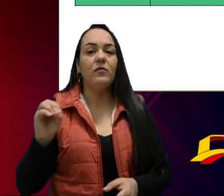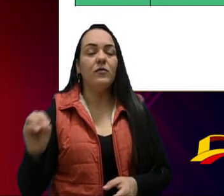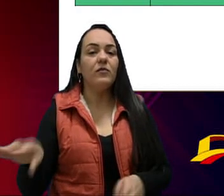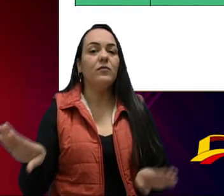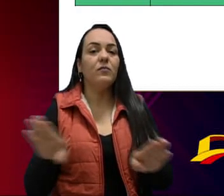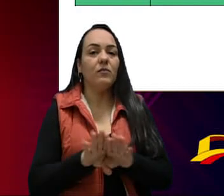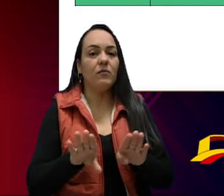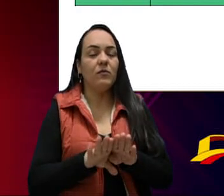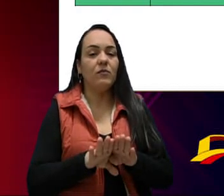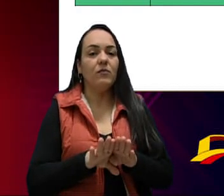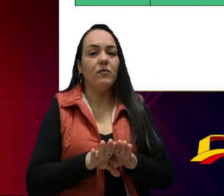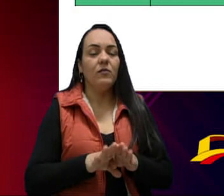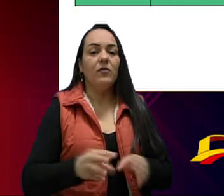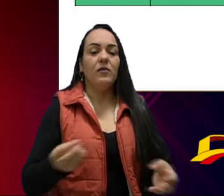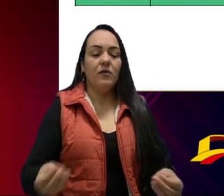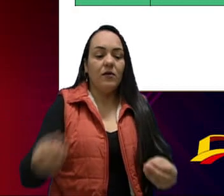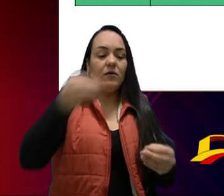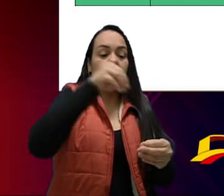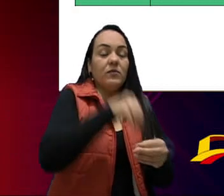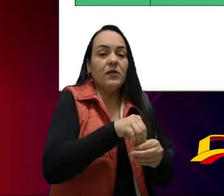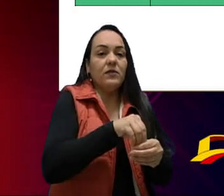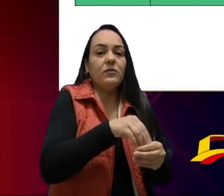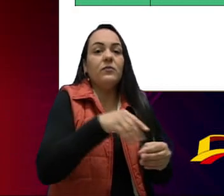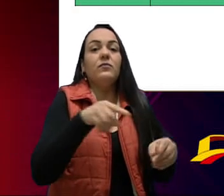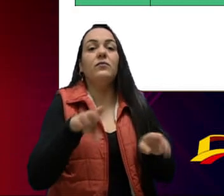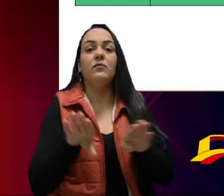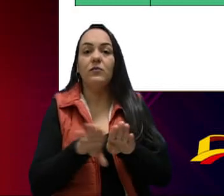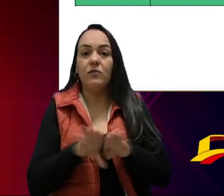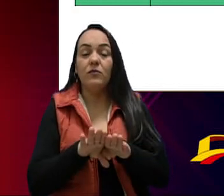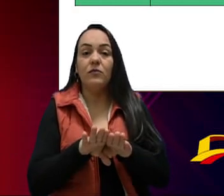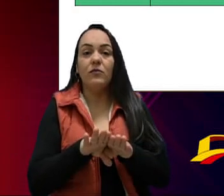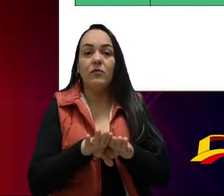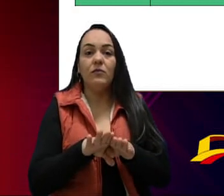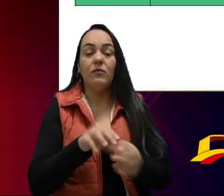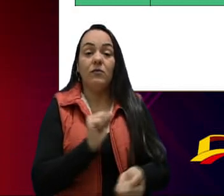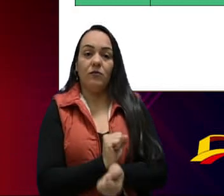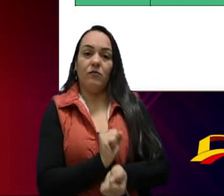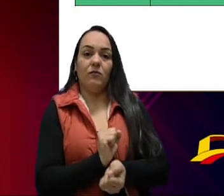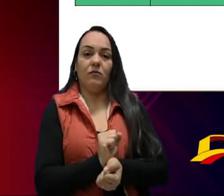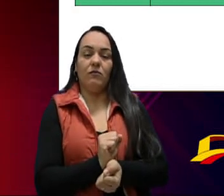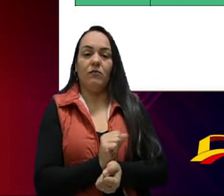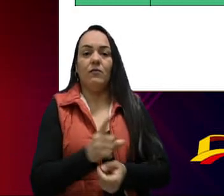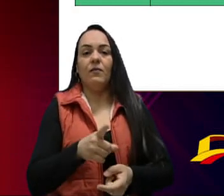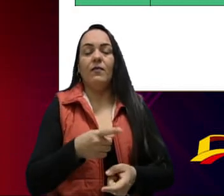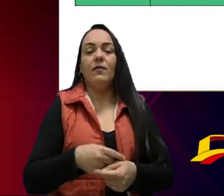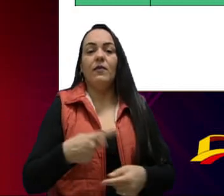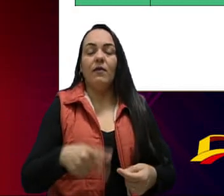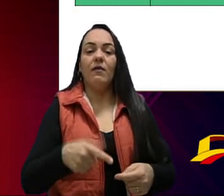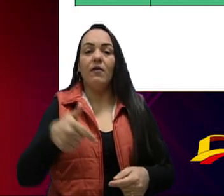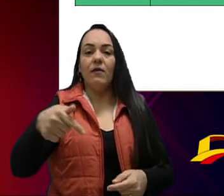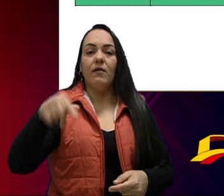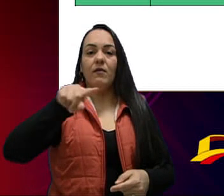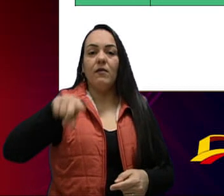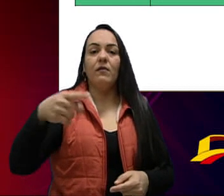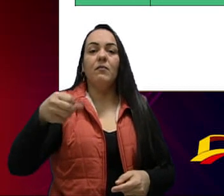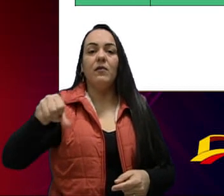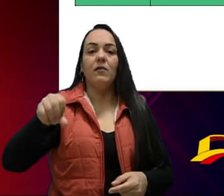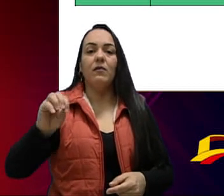distintos ou saldo está dentro do reservado doutor e quando é que fala reservado